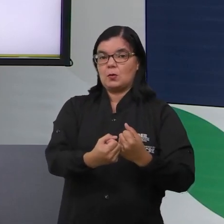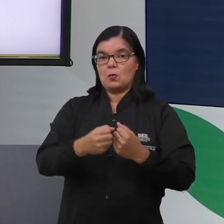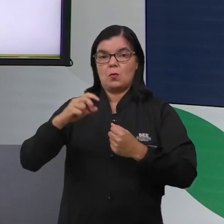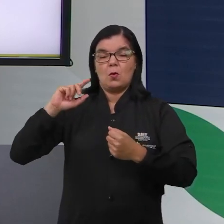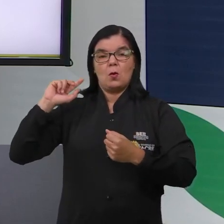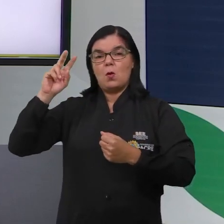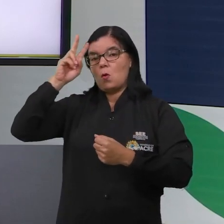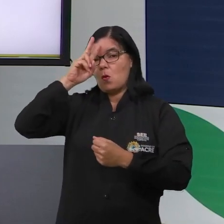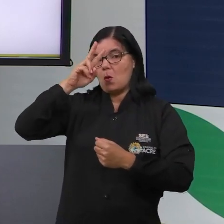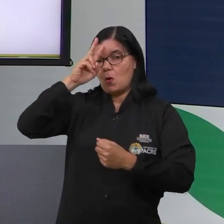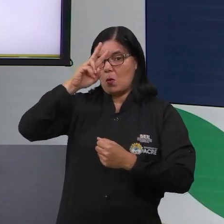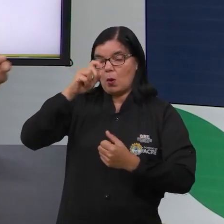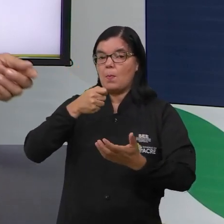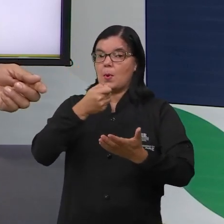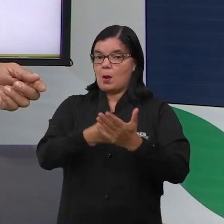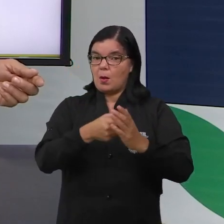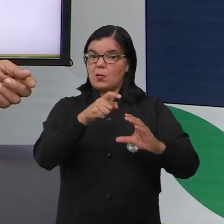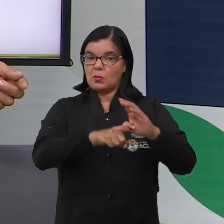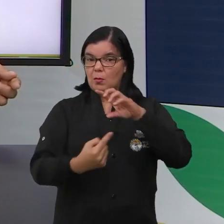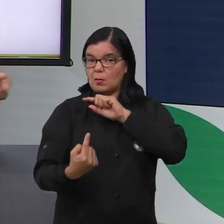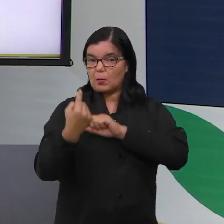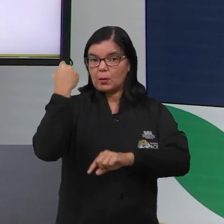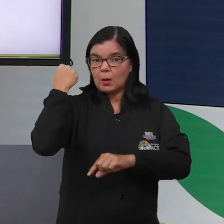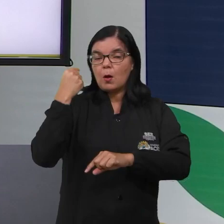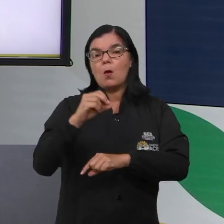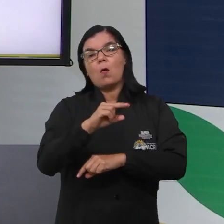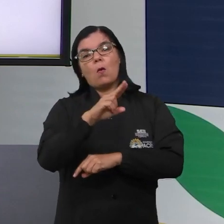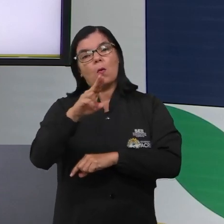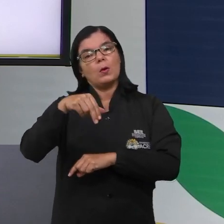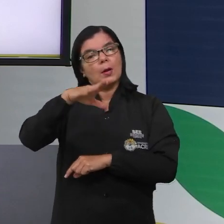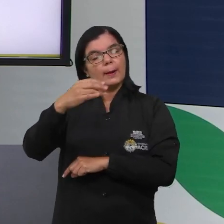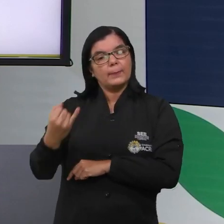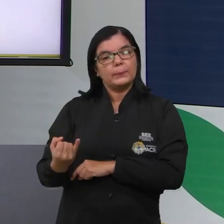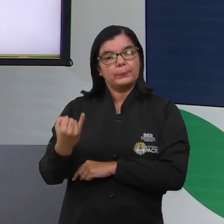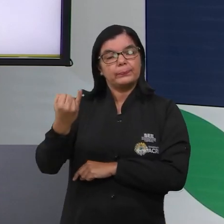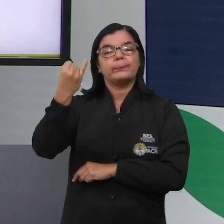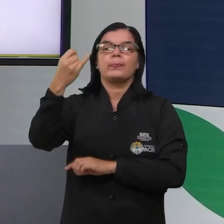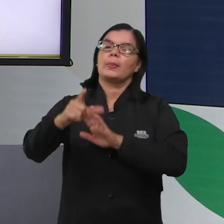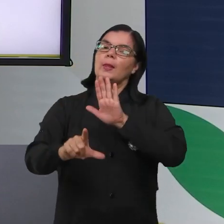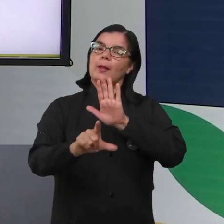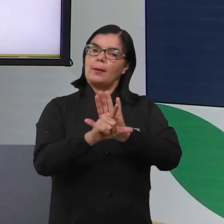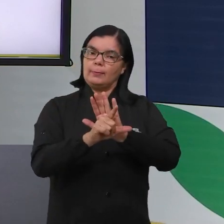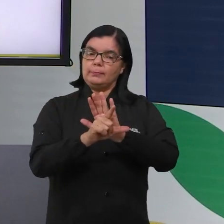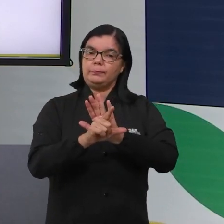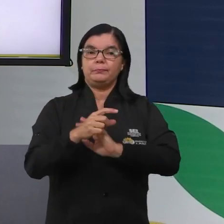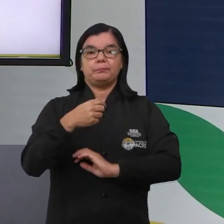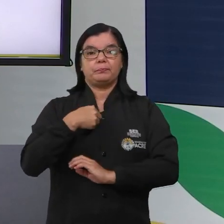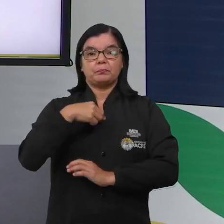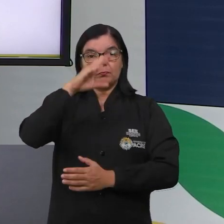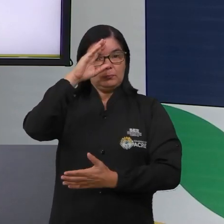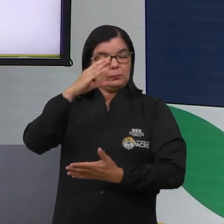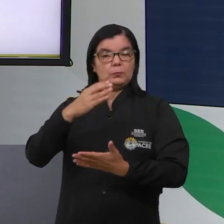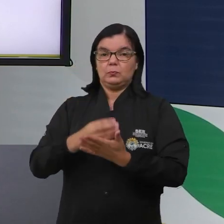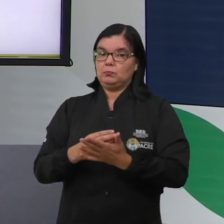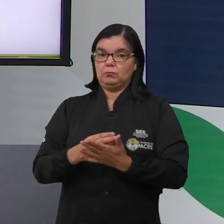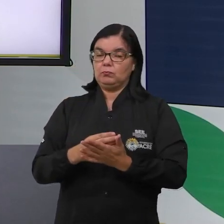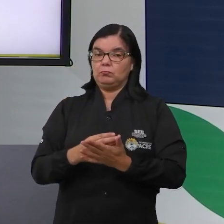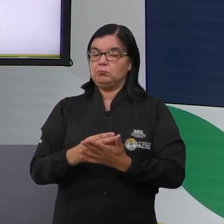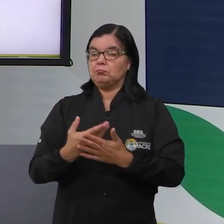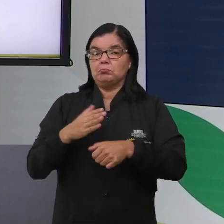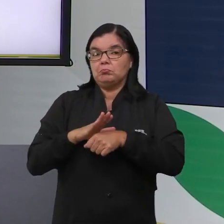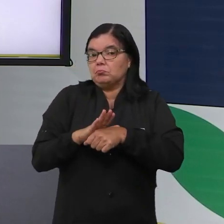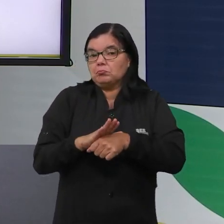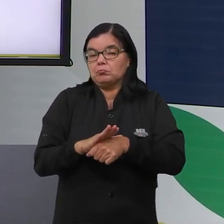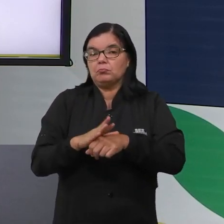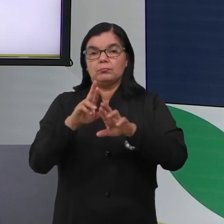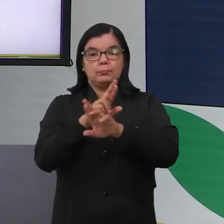histórico, para poder pagar uma dívida histórica, ou é mais importante manter a lei? Eu não acredito e nem defendo que